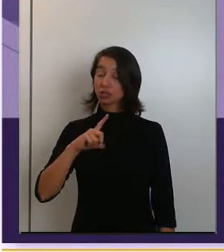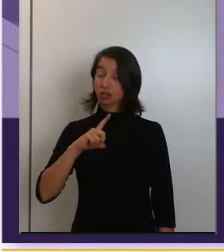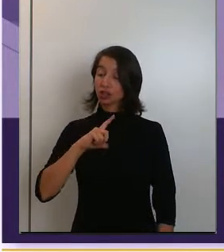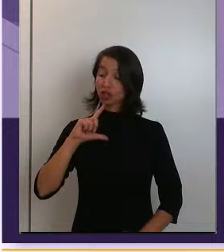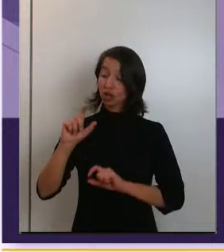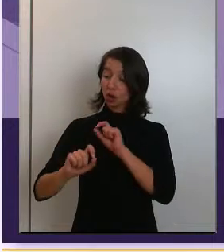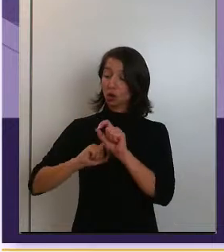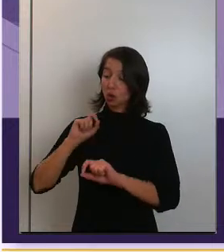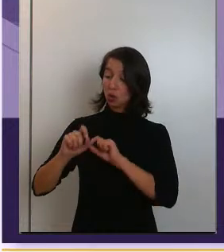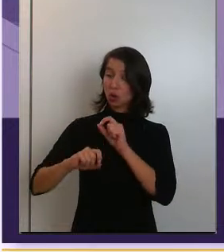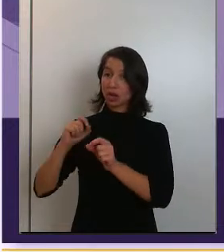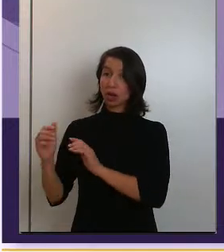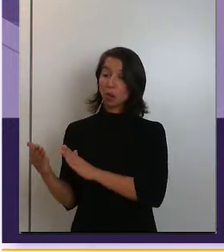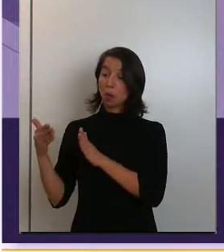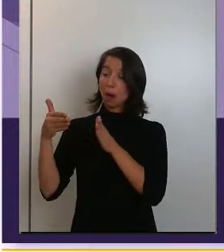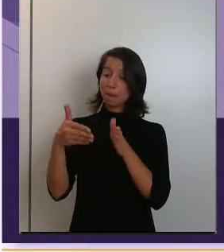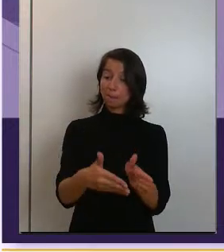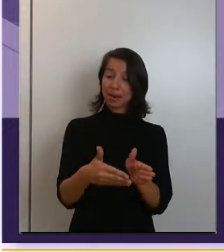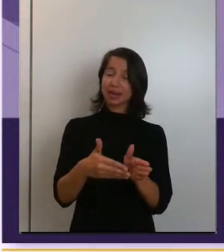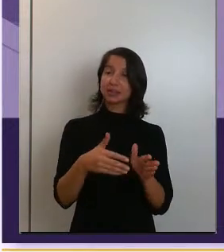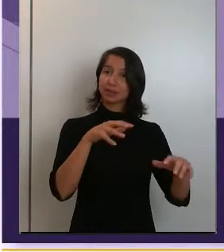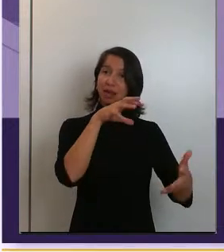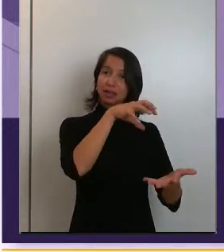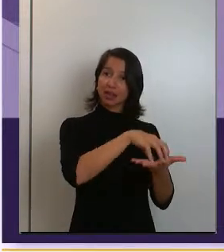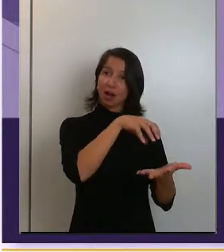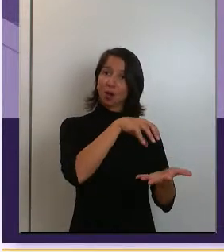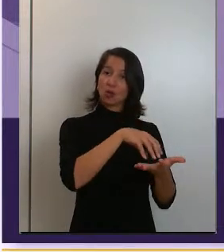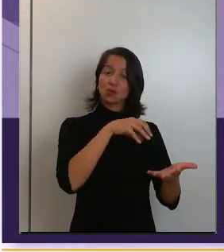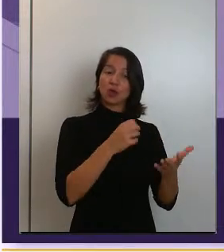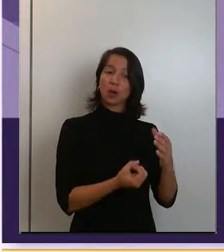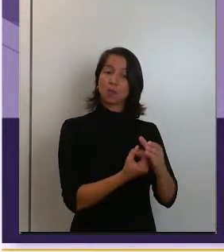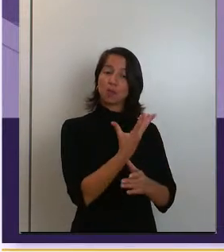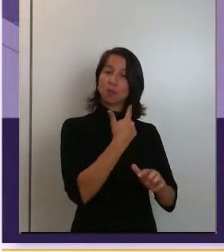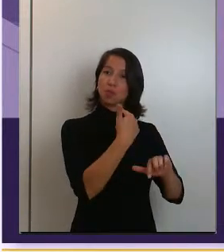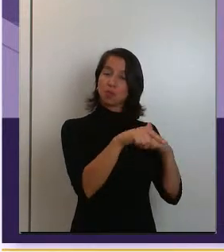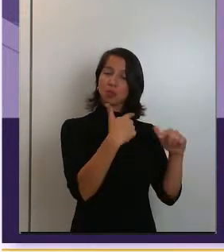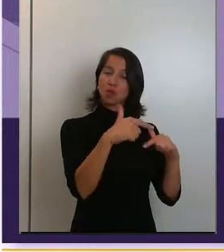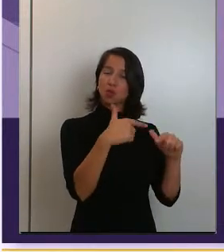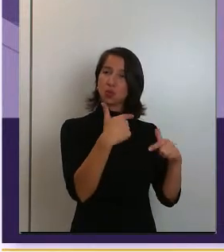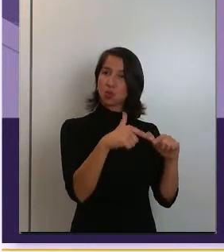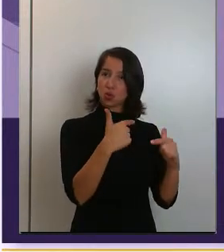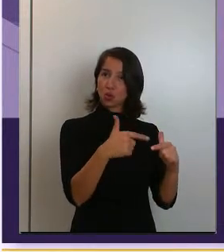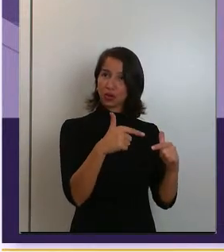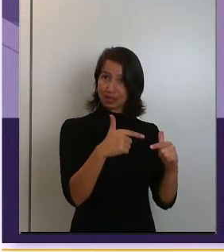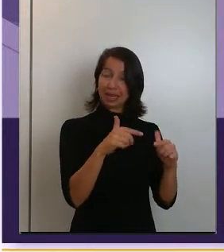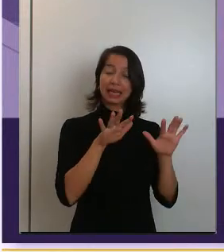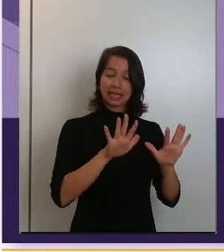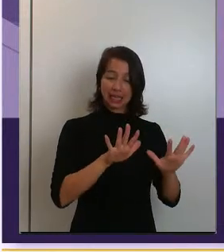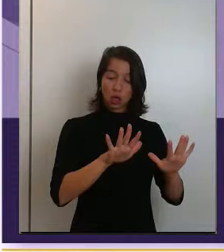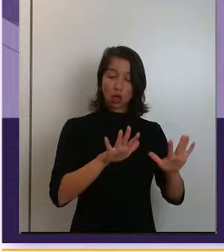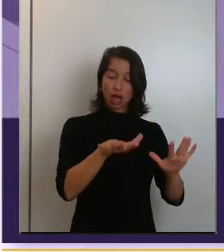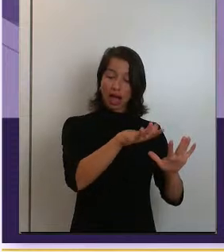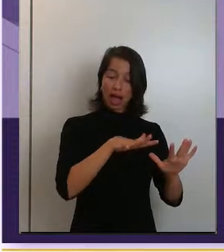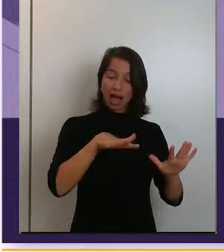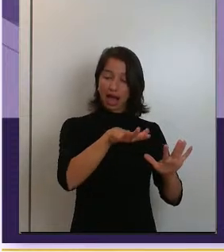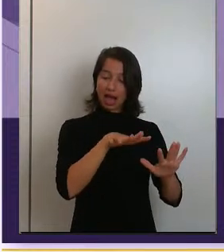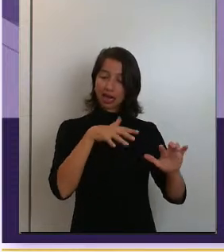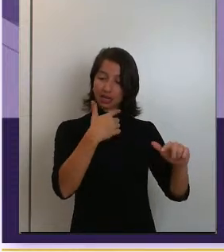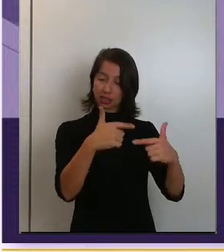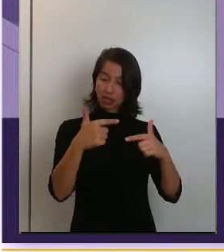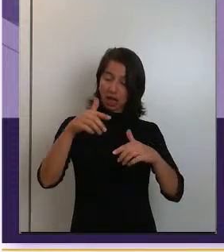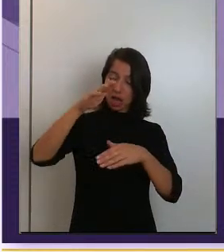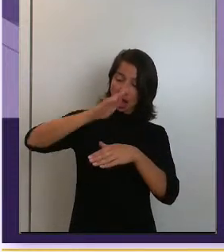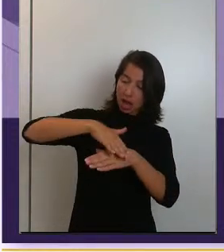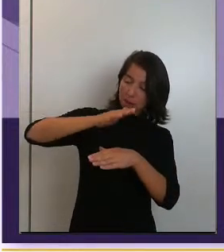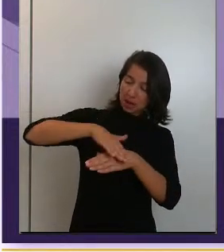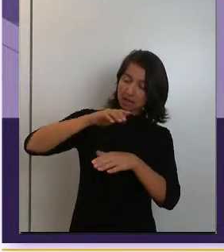uma participação cada vez maior no mercado de trabalho. E apesar da abertura no mercado de trabalho ter sim proporcionado a